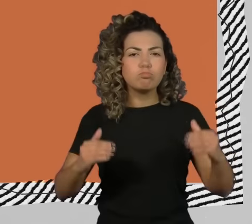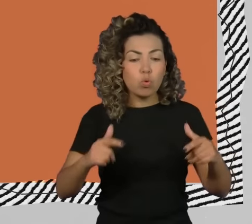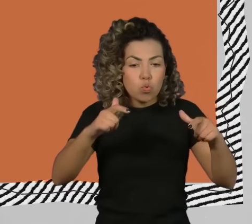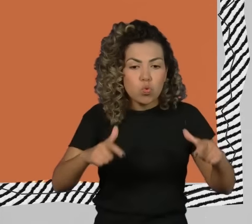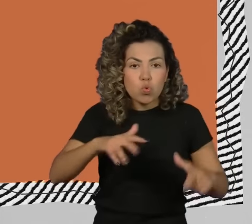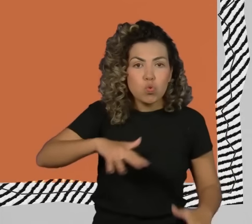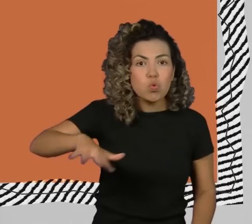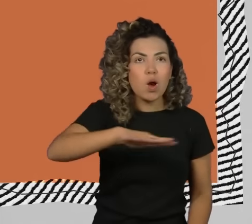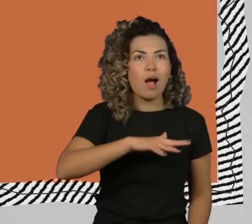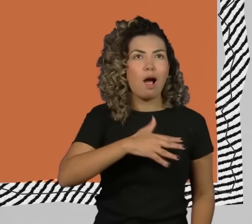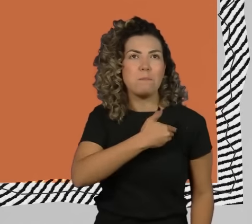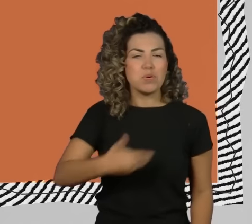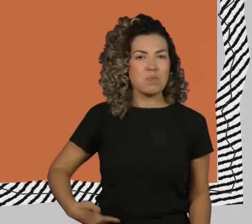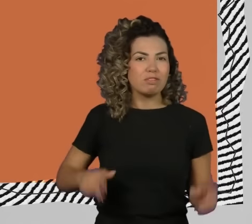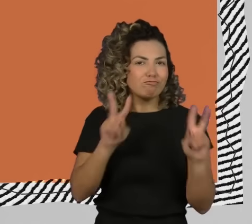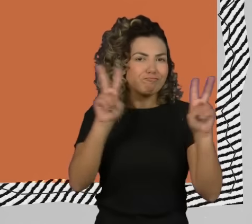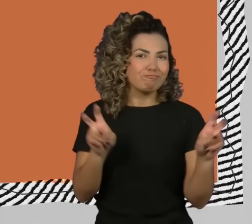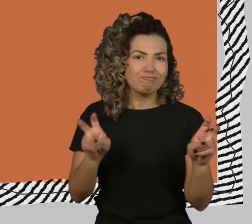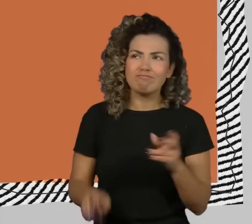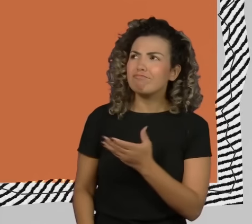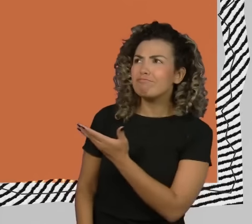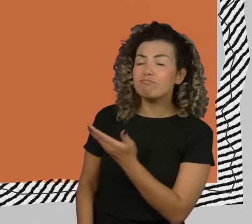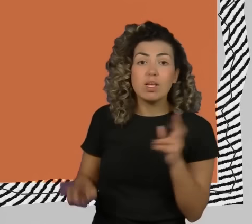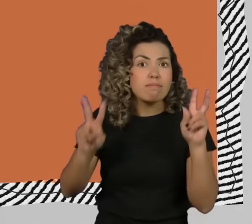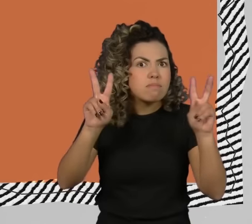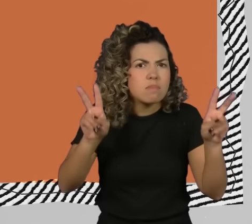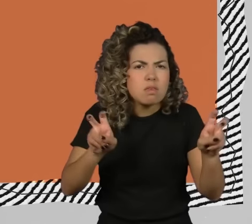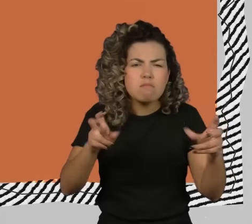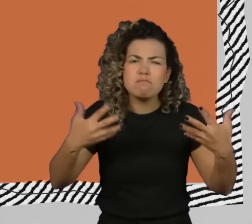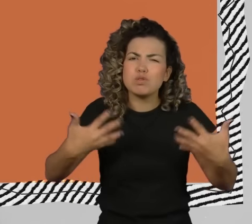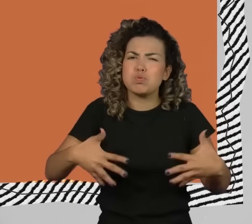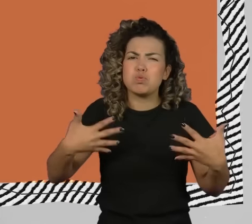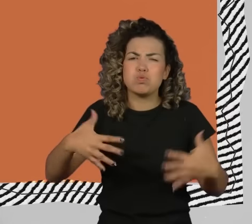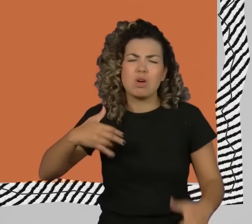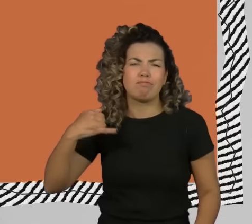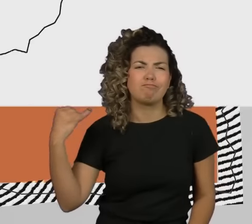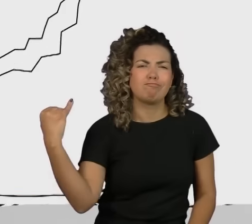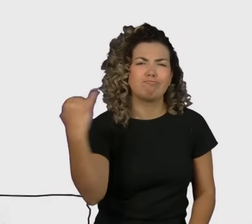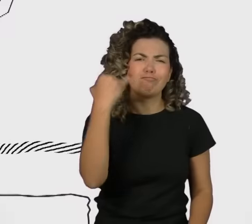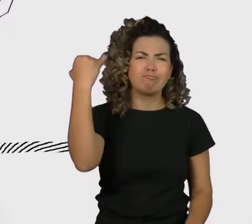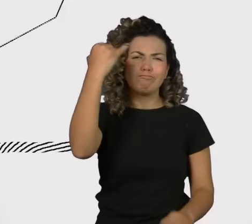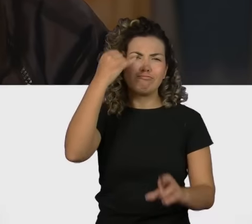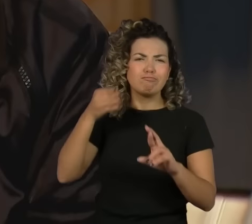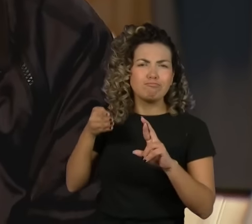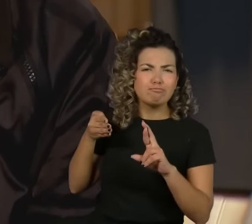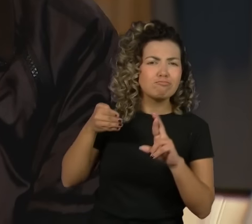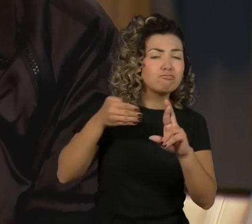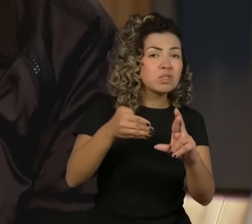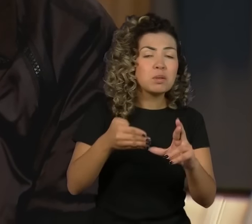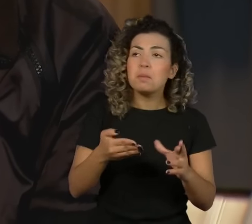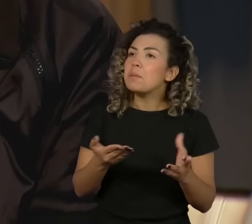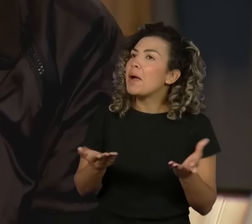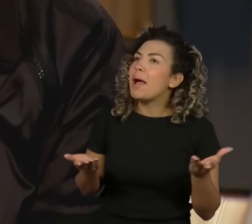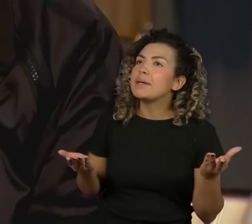romances importantíssimos, fundamentais mesmo, é verdade. Entendeu? E que não é muito